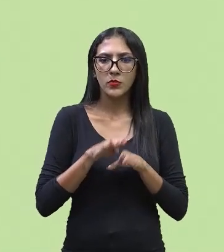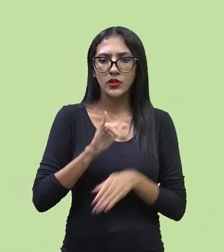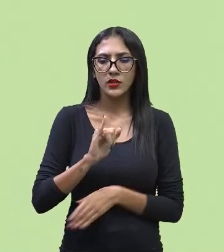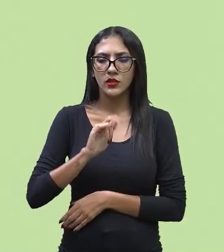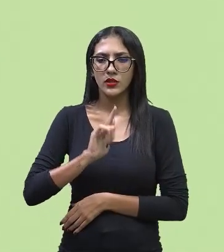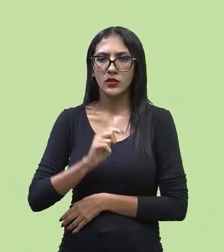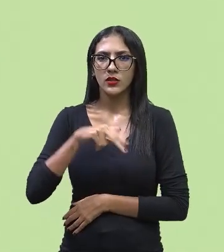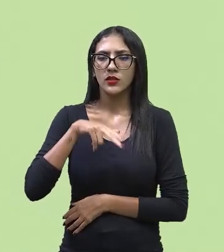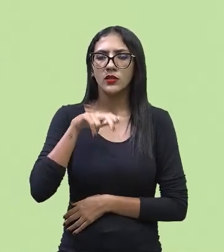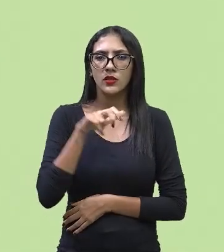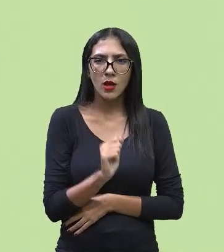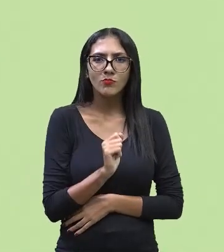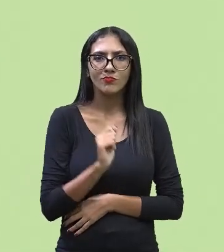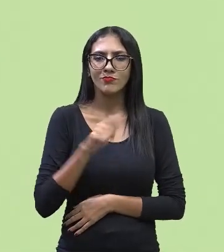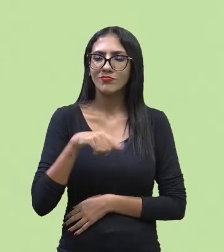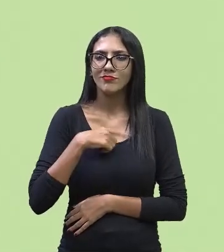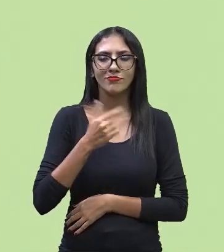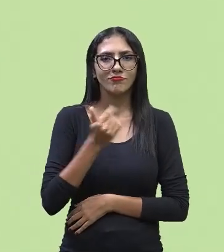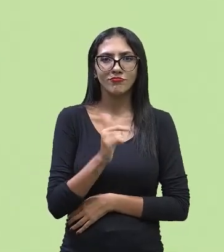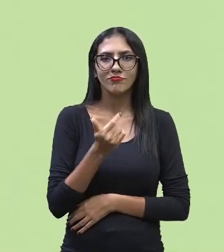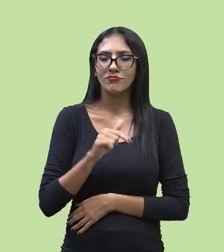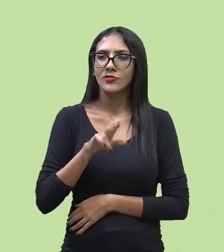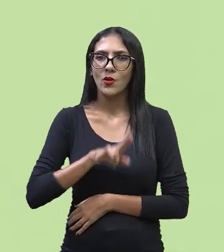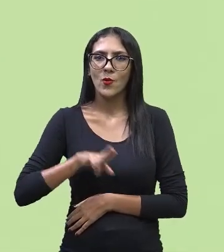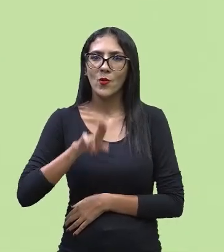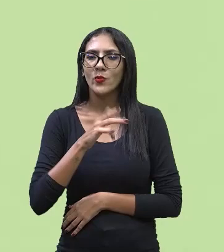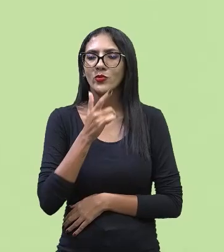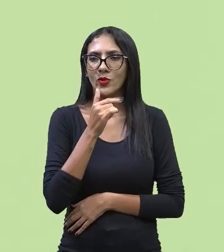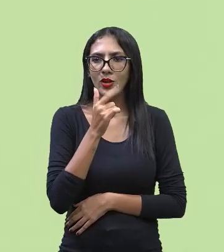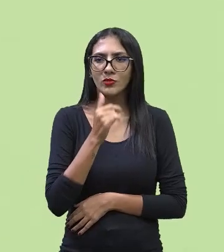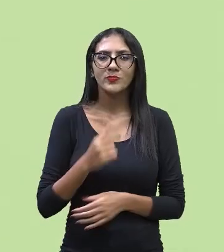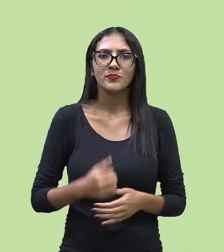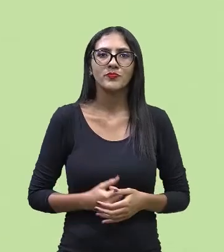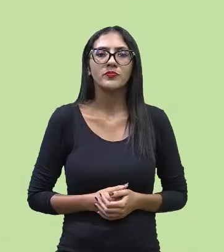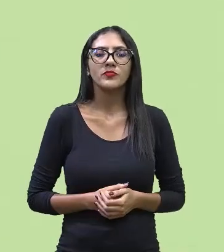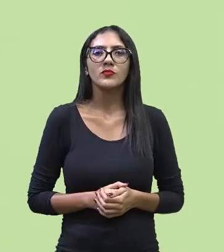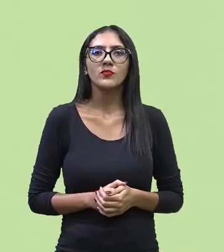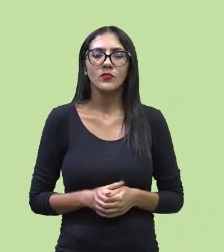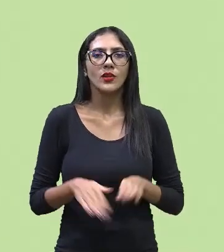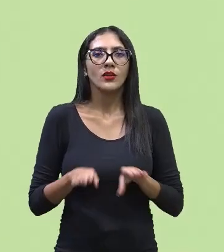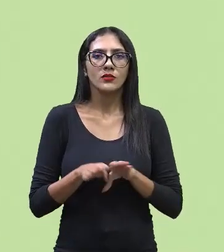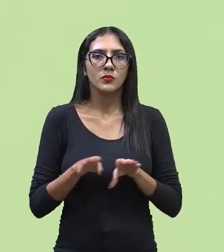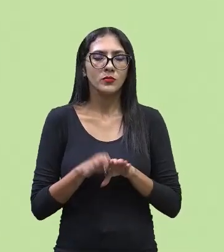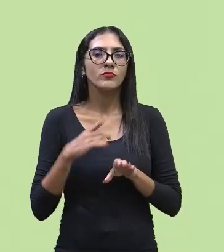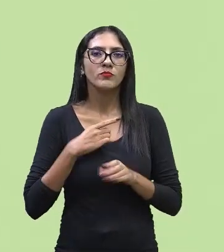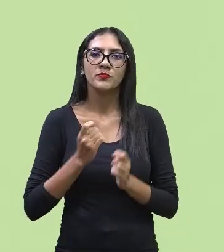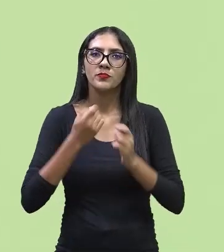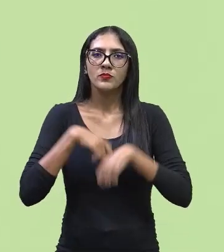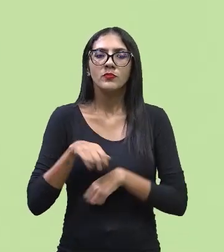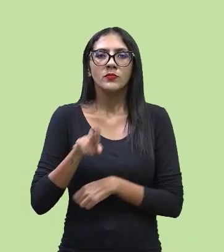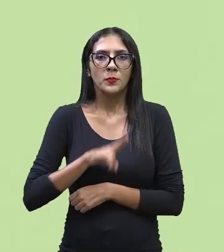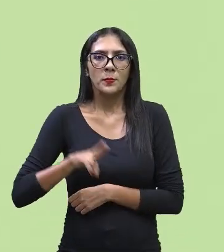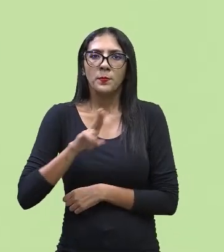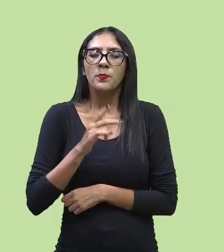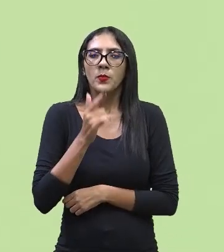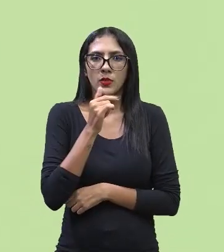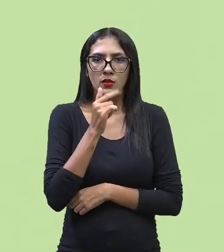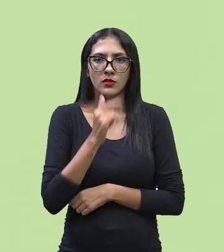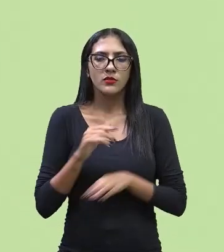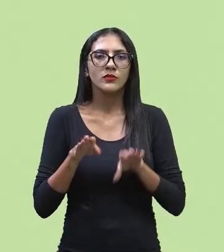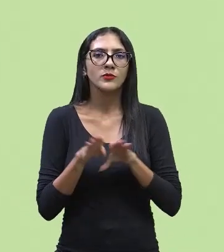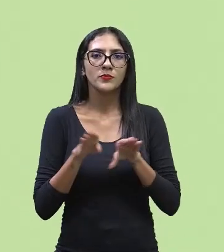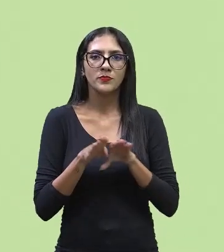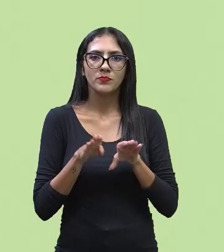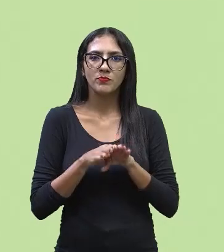ígnea, tá? Que é sem a presença da água. Já no caso da aquosa, precisa da água, né?